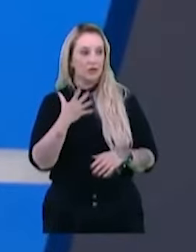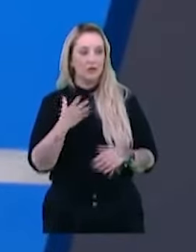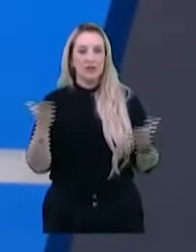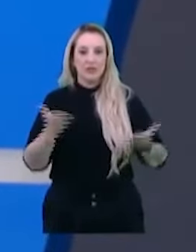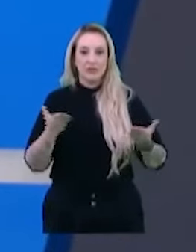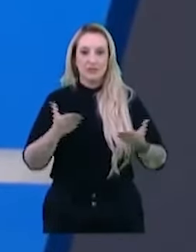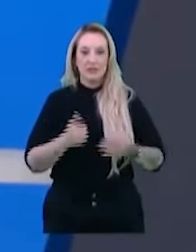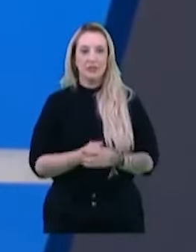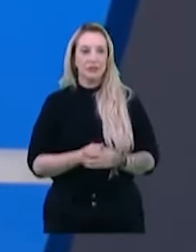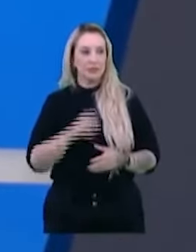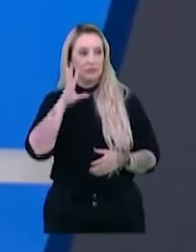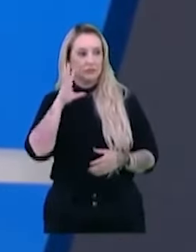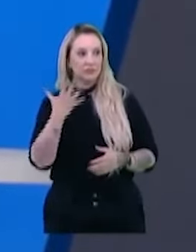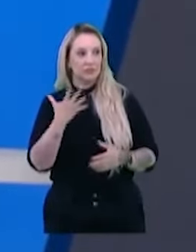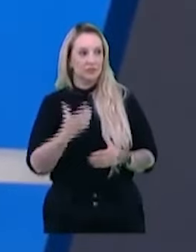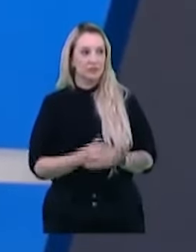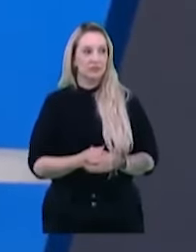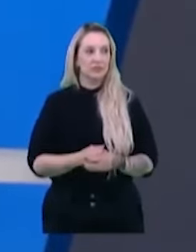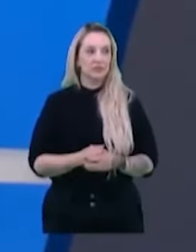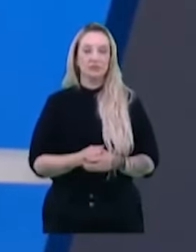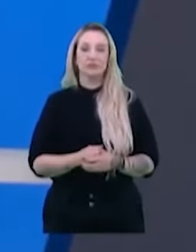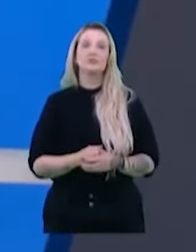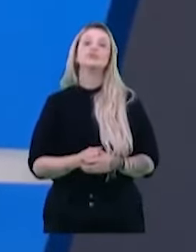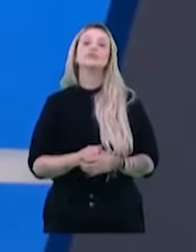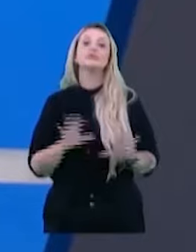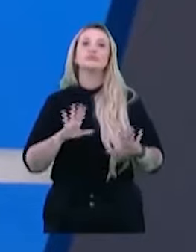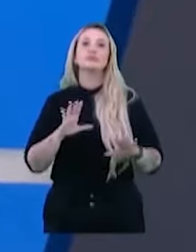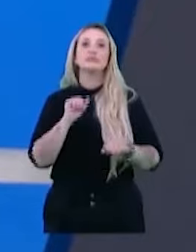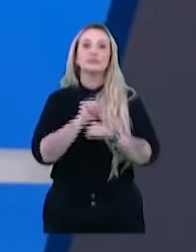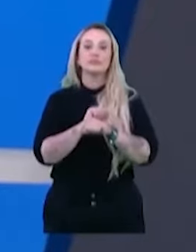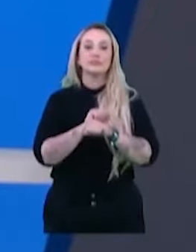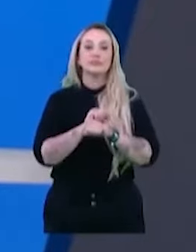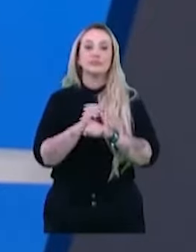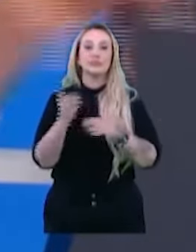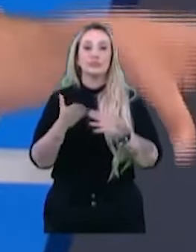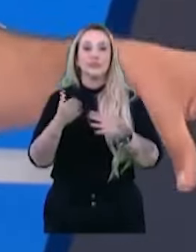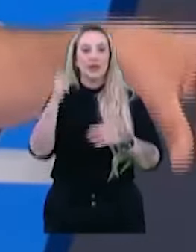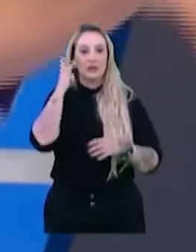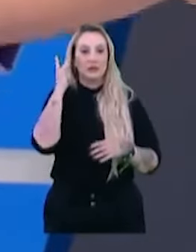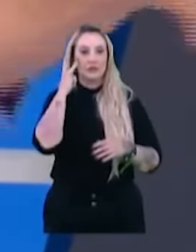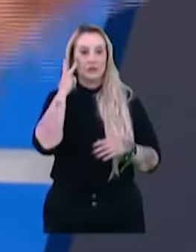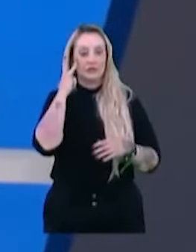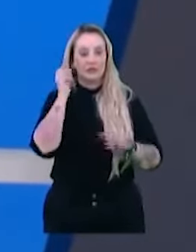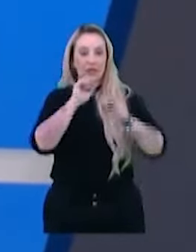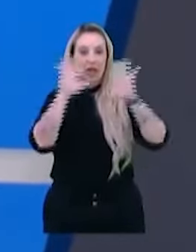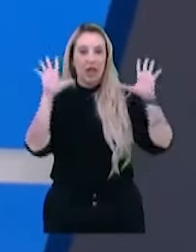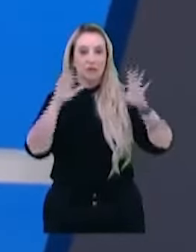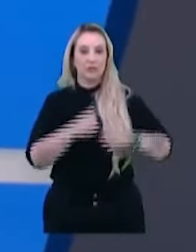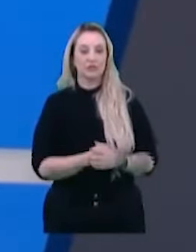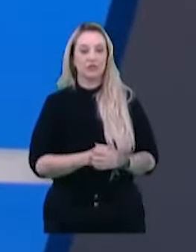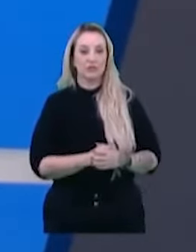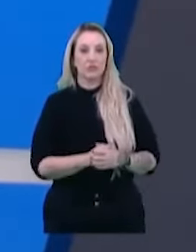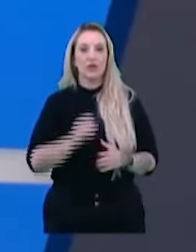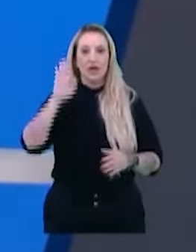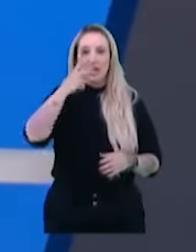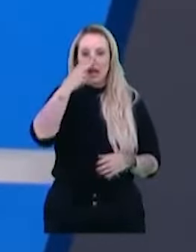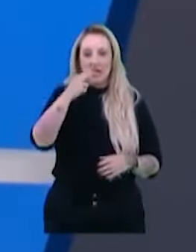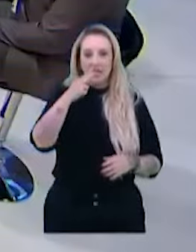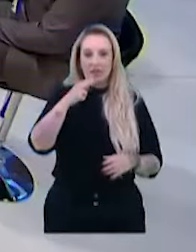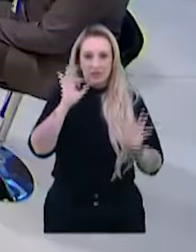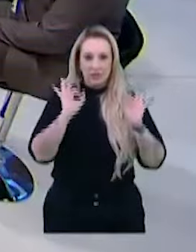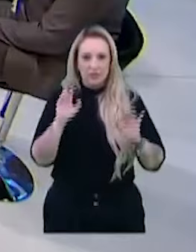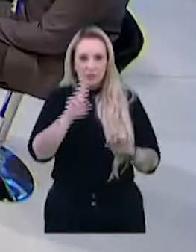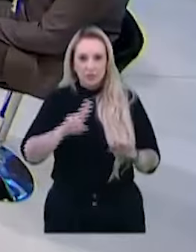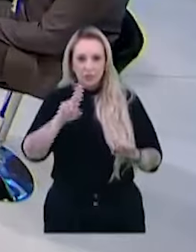esse reconhecimento está acontecendo agora, porque a dimensão desse fenômeno aqui na cidade de São Paulo ficou clara agora, após a votação. Agora, candidato, o senhor acha que isso